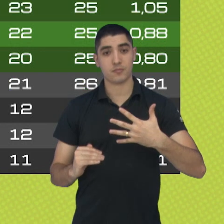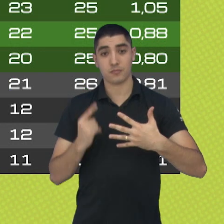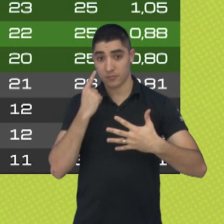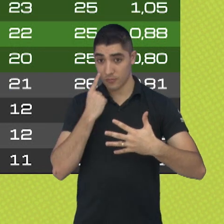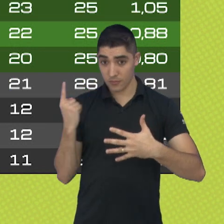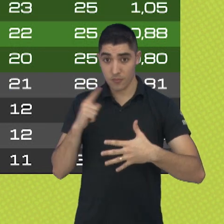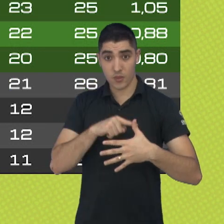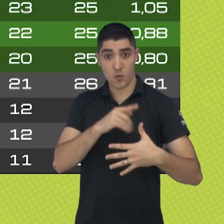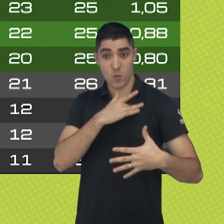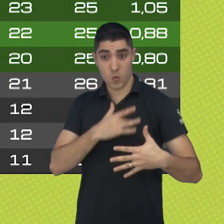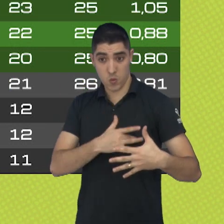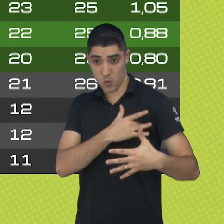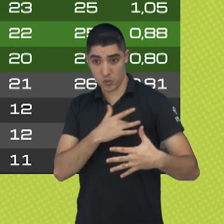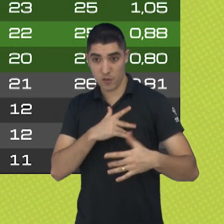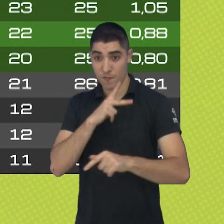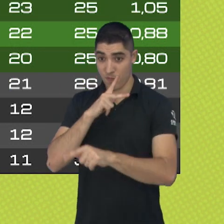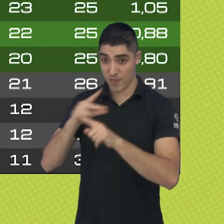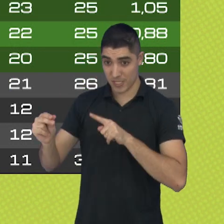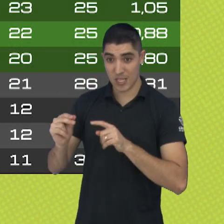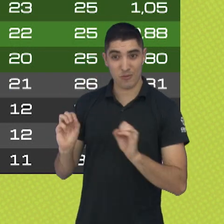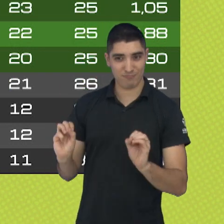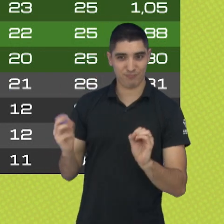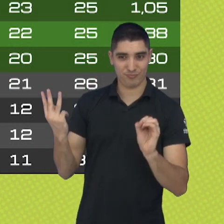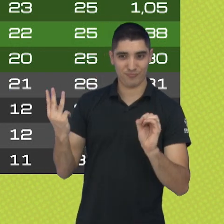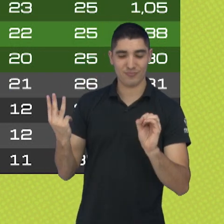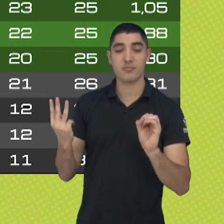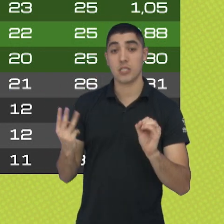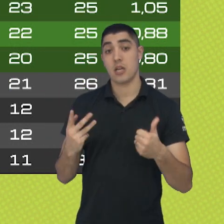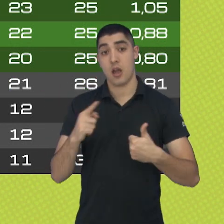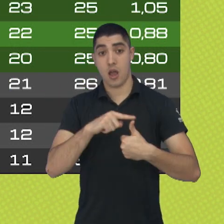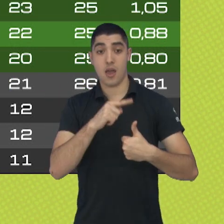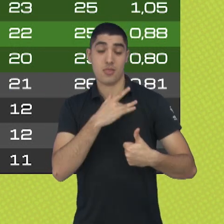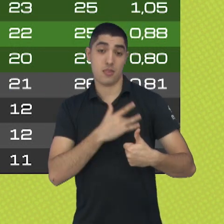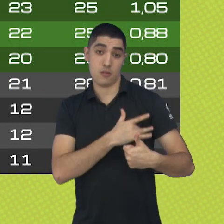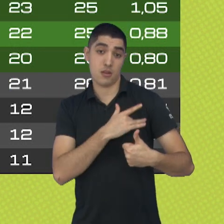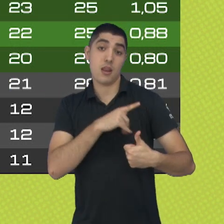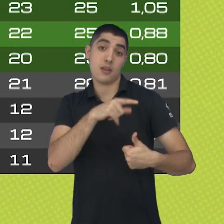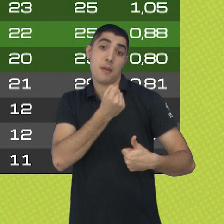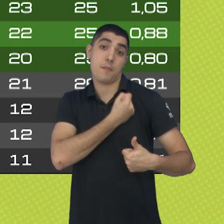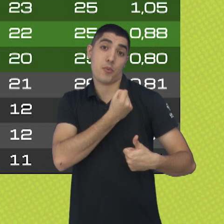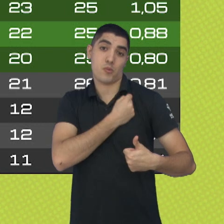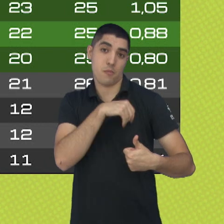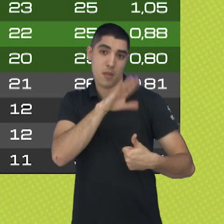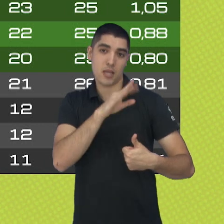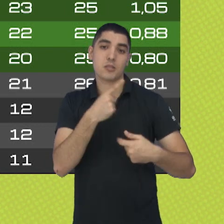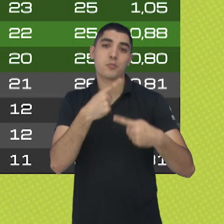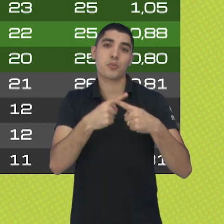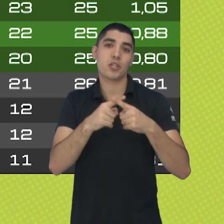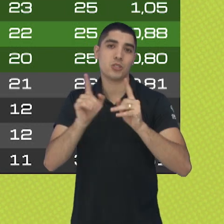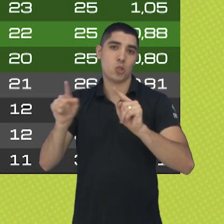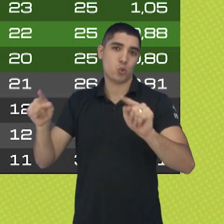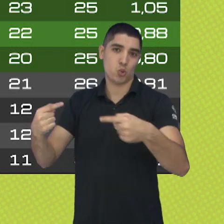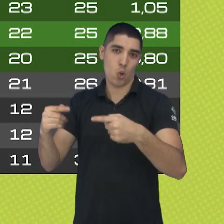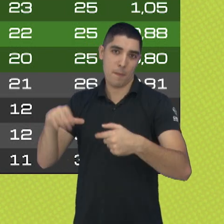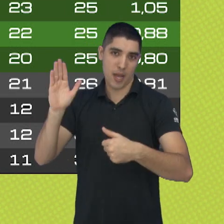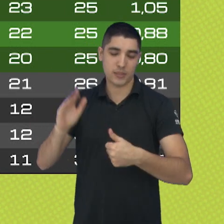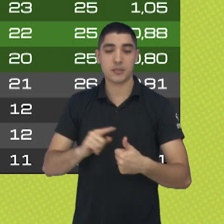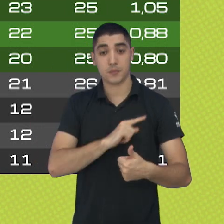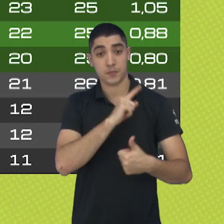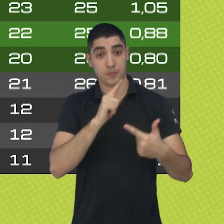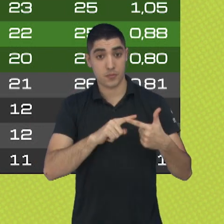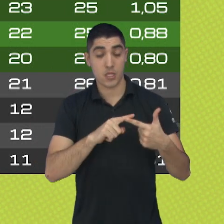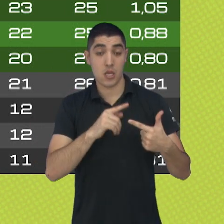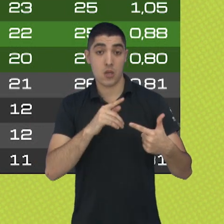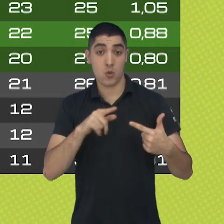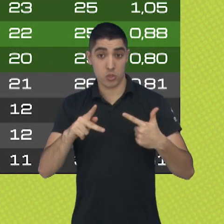O Cruzeiro enfrentou a equipe do Joinville, por isso o Cruzeiro, neste momento, tem um jogo a mais que o São José, fica na liderança com 36 pontos. O São José, com um jogo a